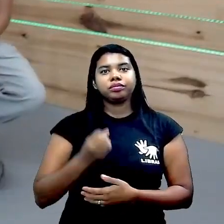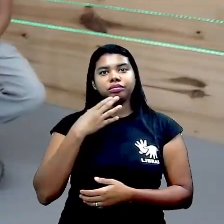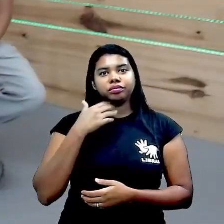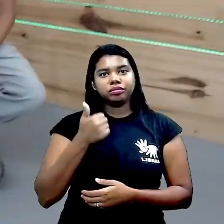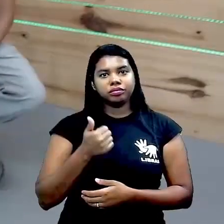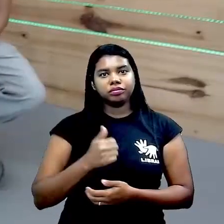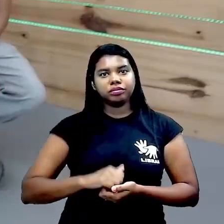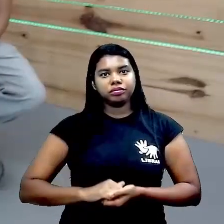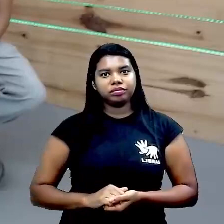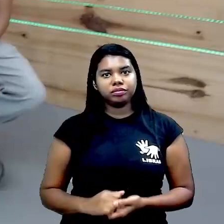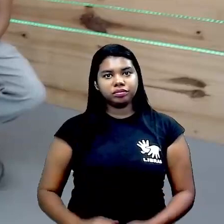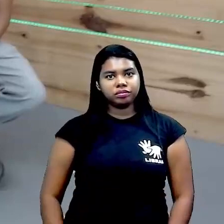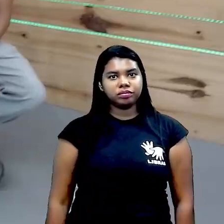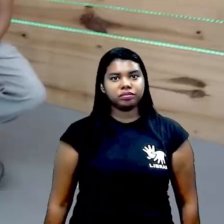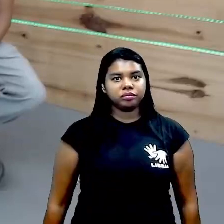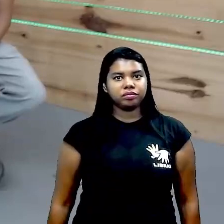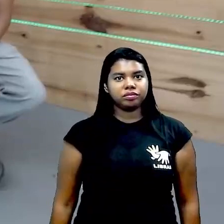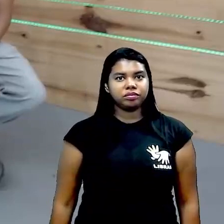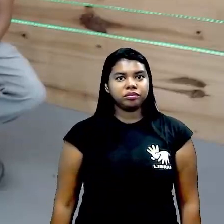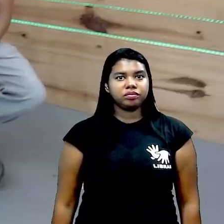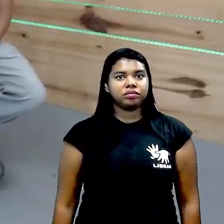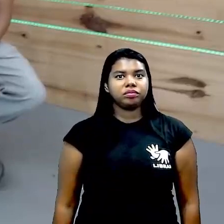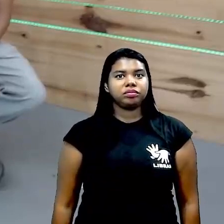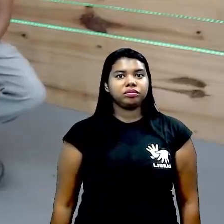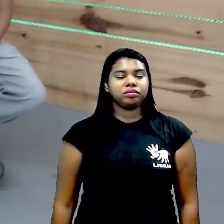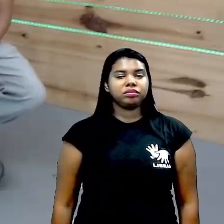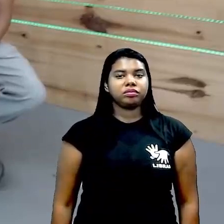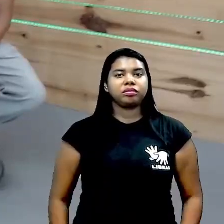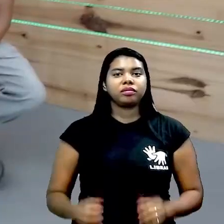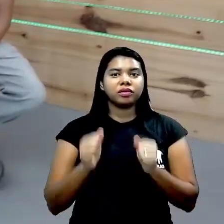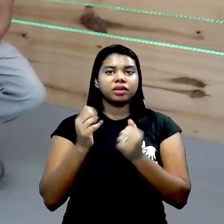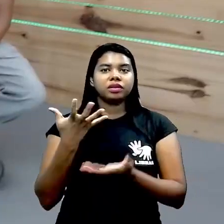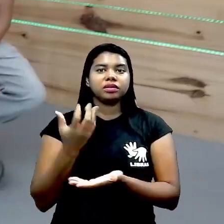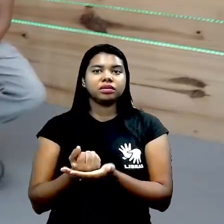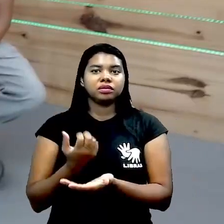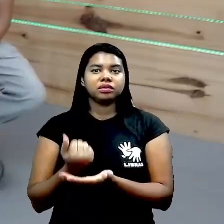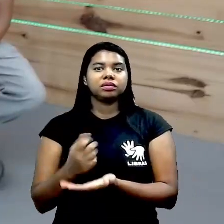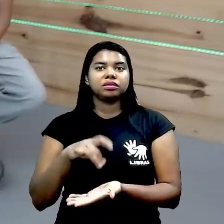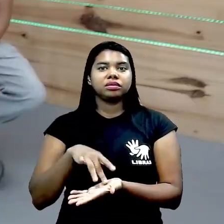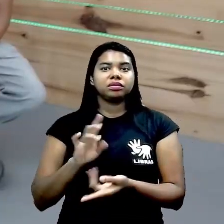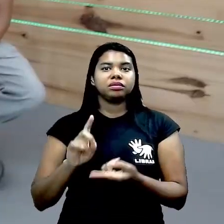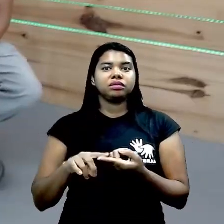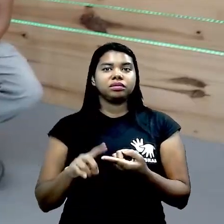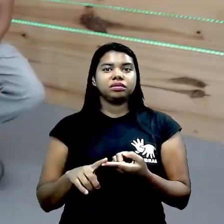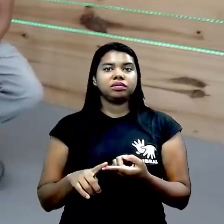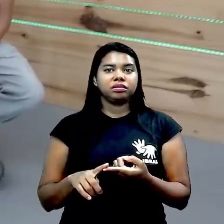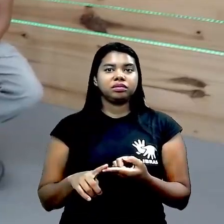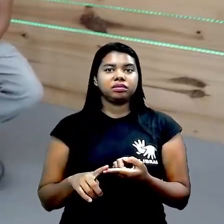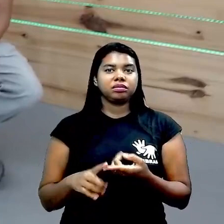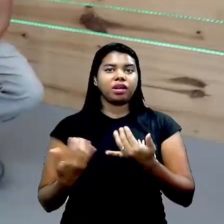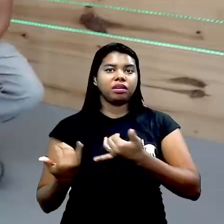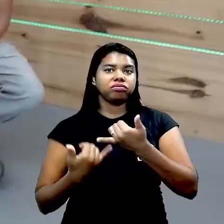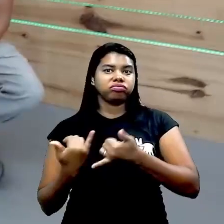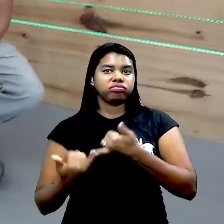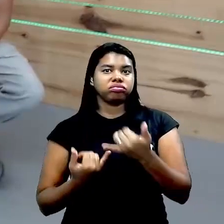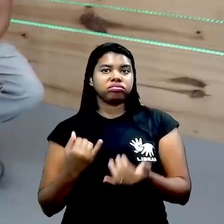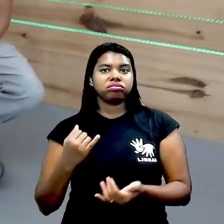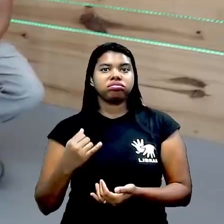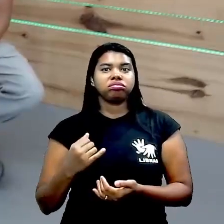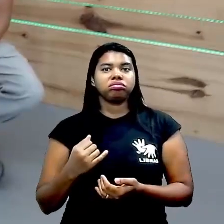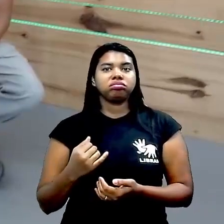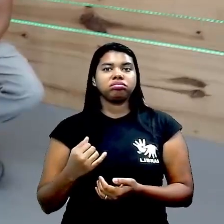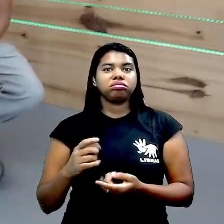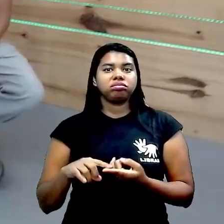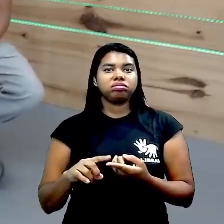né? Isso. Tempinho extra, você pode ir lá baixar o engine e brincar um pouquinho com ela. Se divertindo também